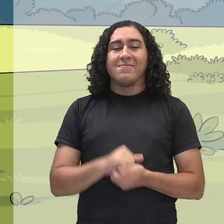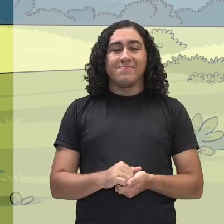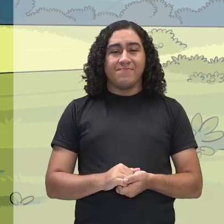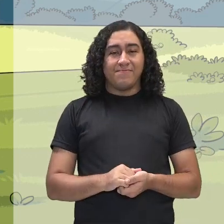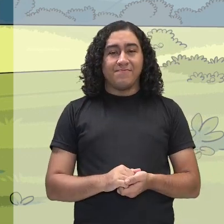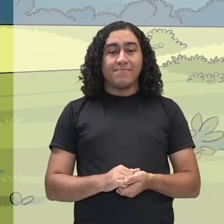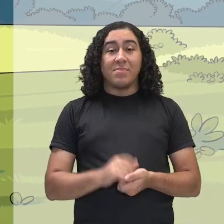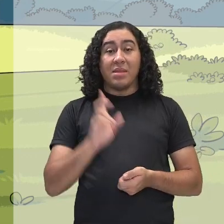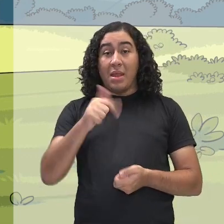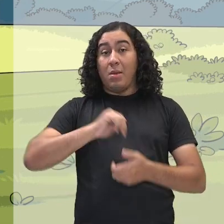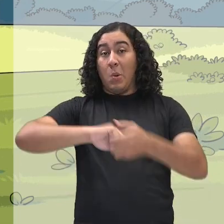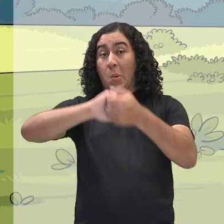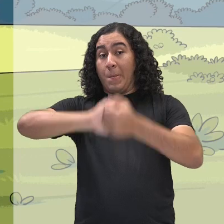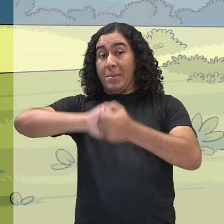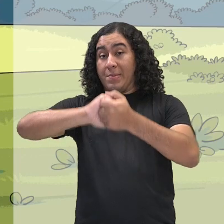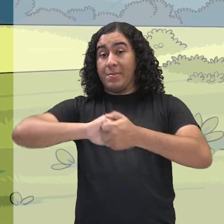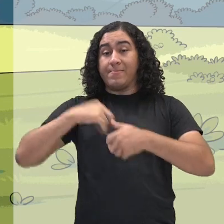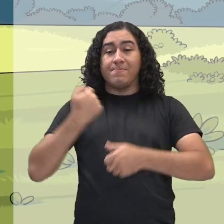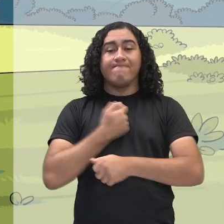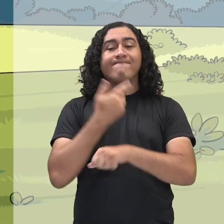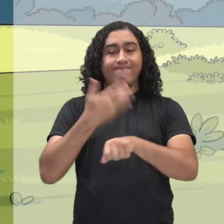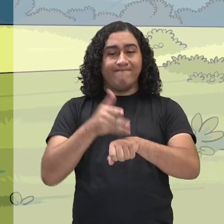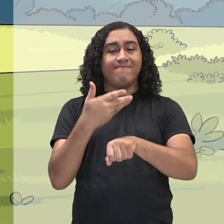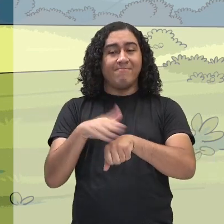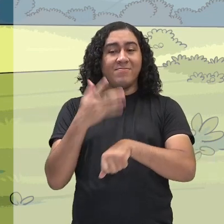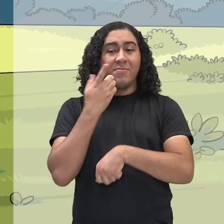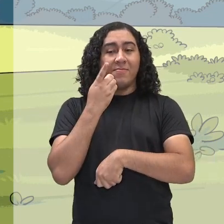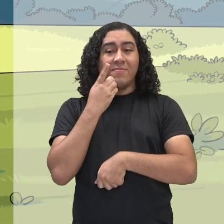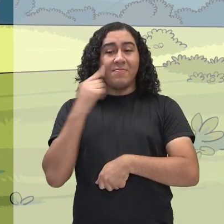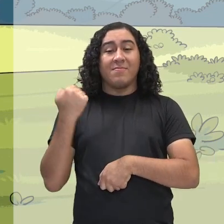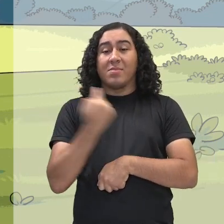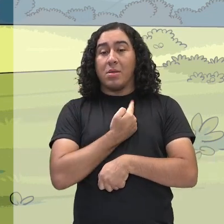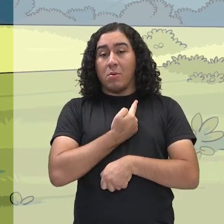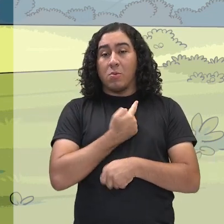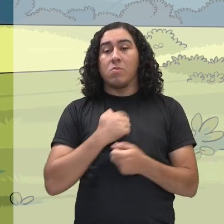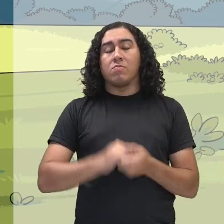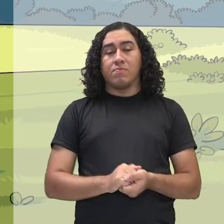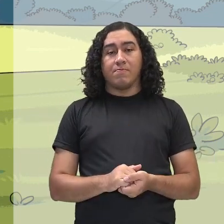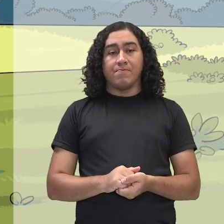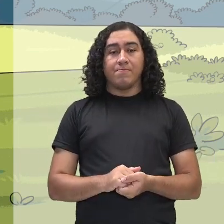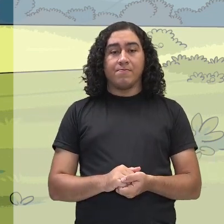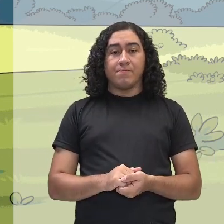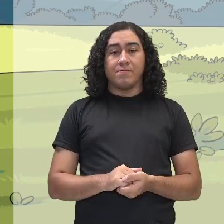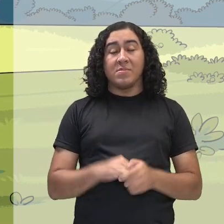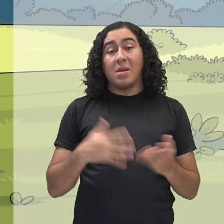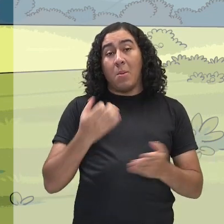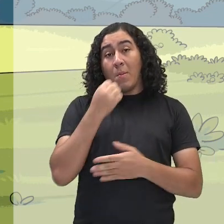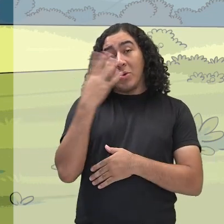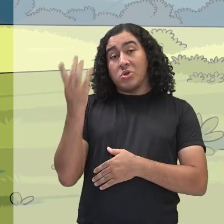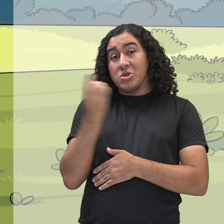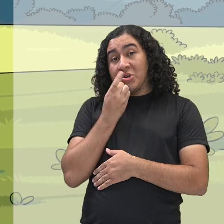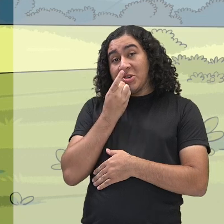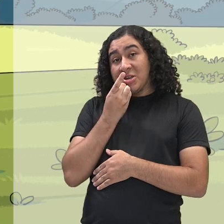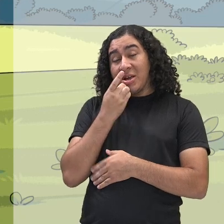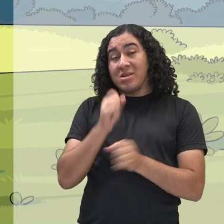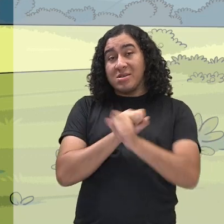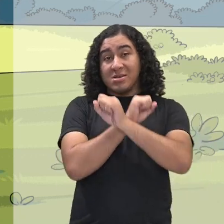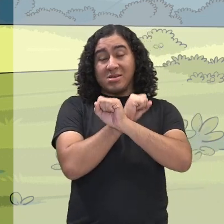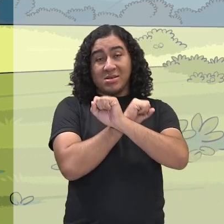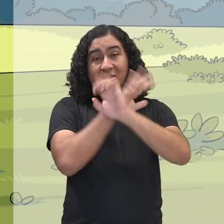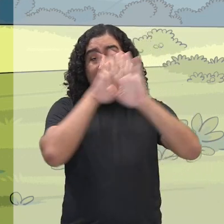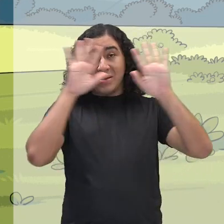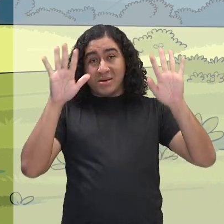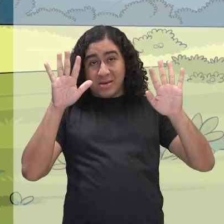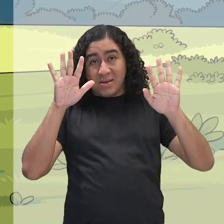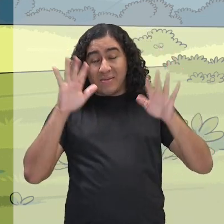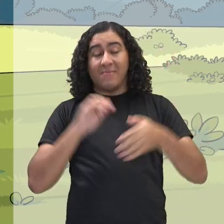essas são saudações que a gente pratica, não é? No nosso dia a dia, pelas partes do dia. Então, good morning, né? Durante a parte do dia, né? Das